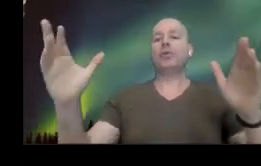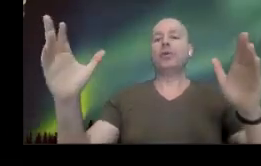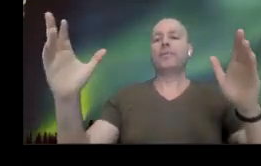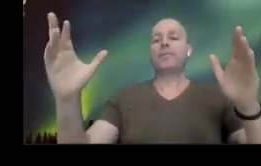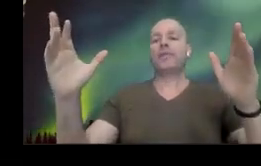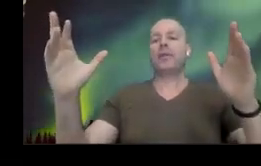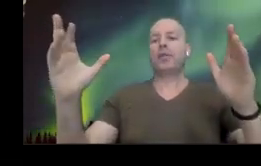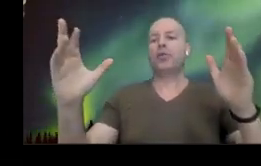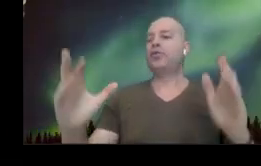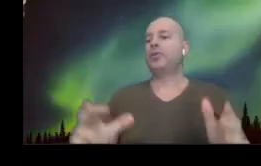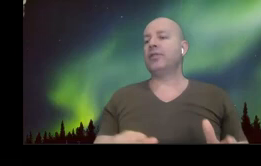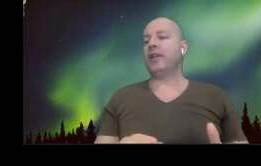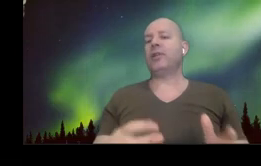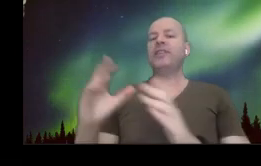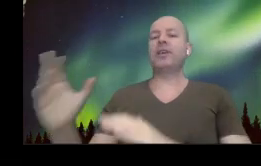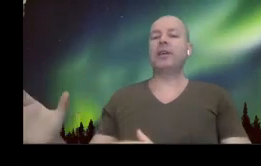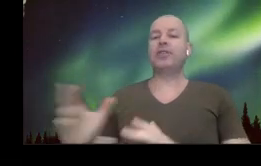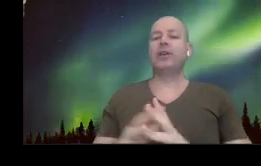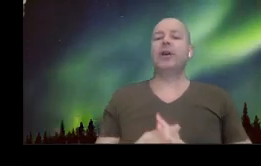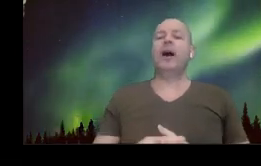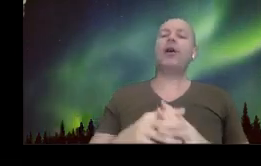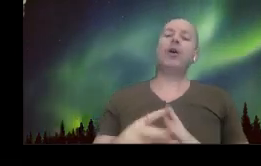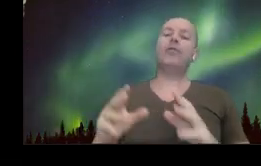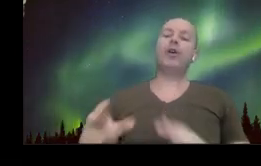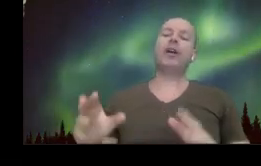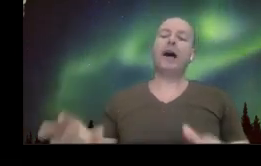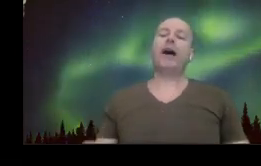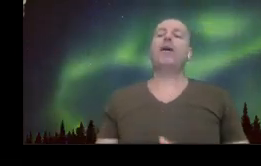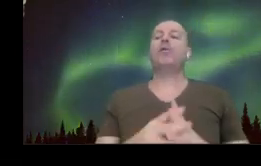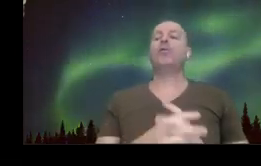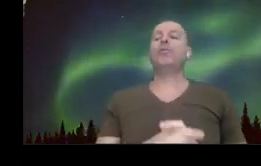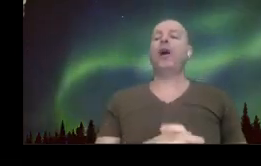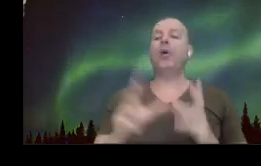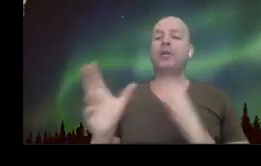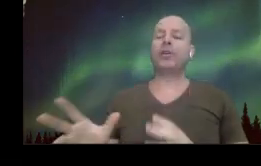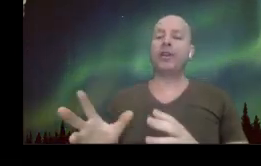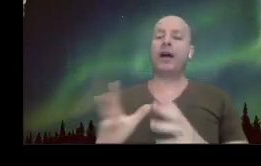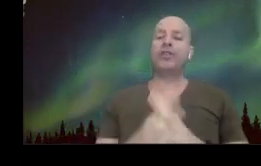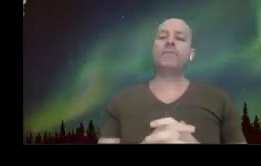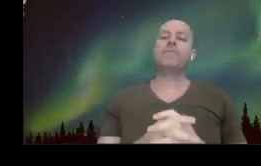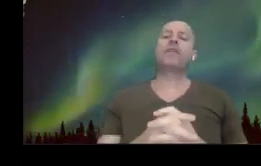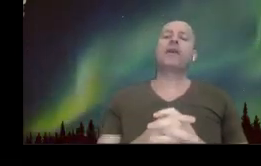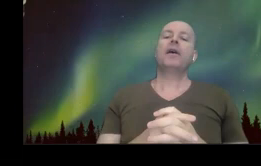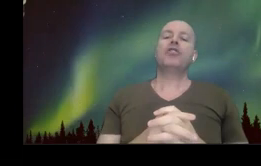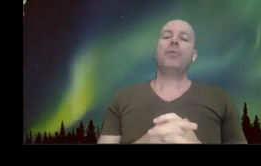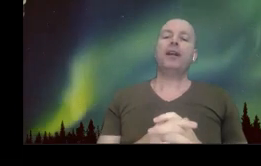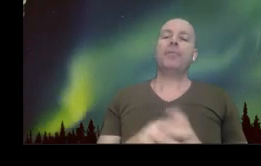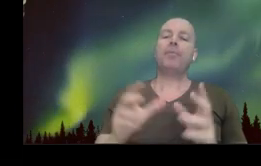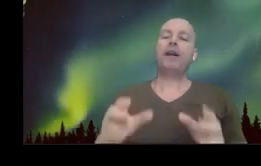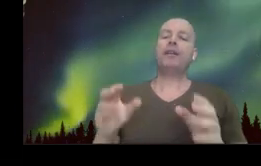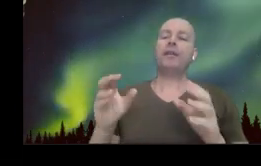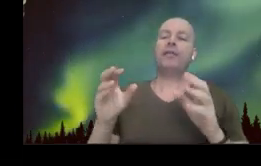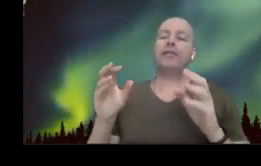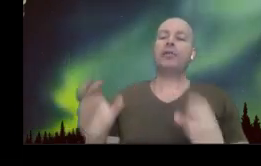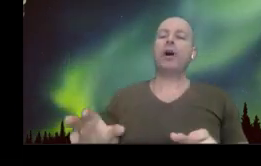um outro, no, na semana seguinte, agora eu vou criar uma outra unidade